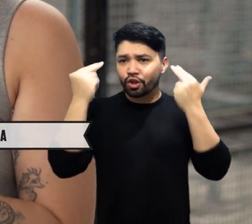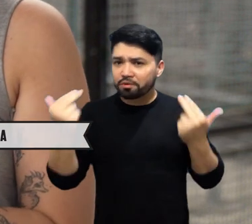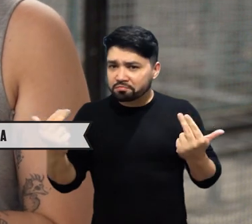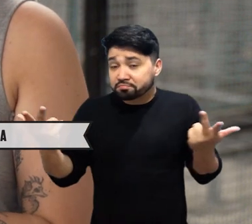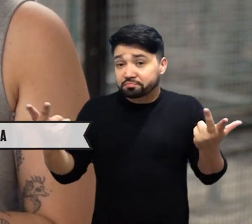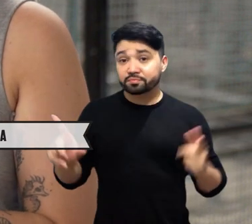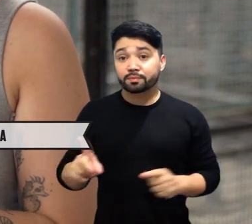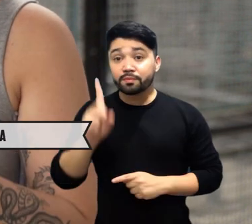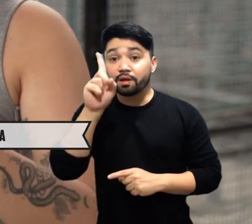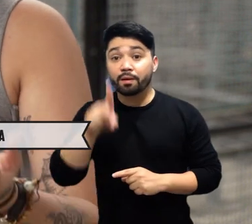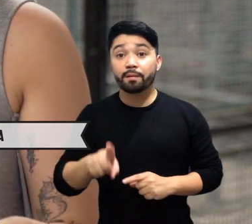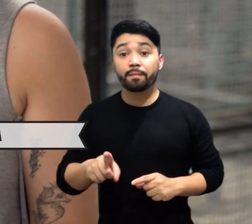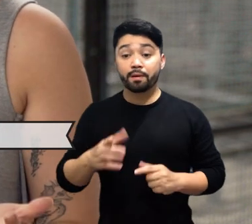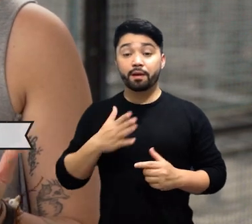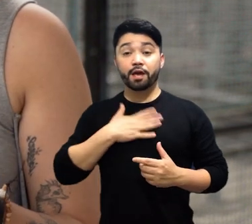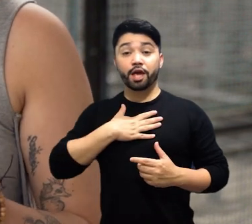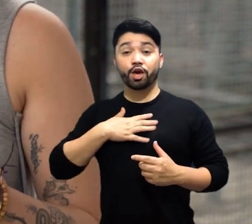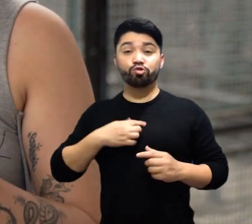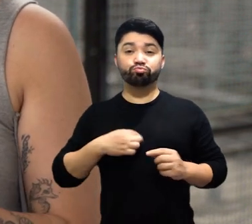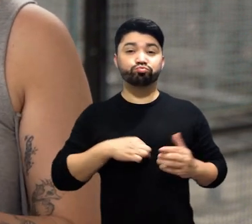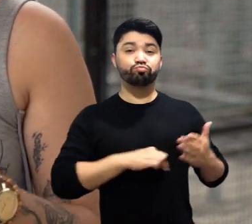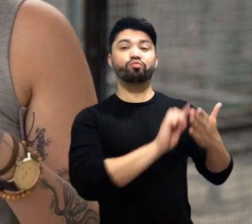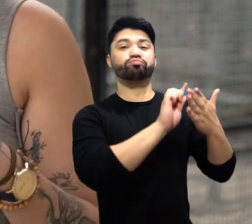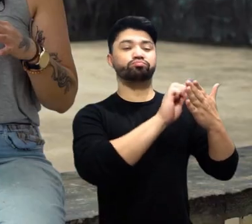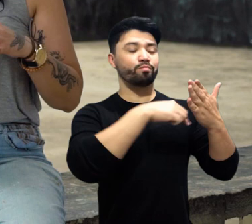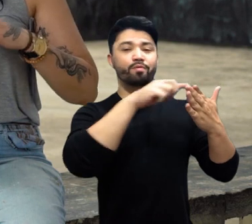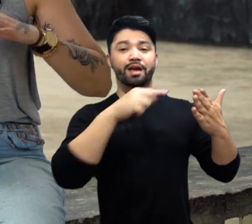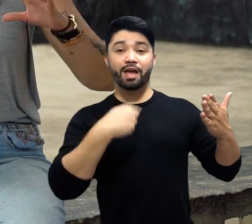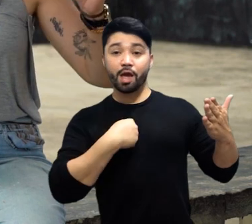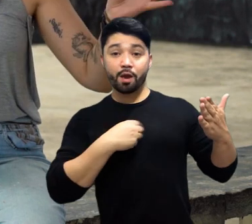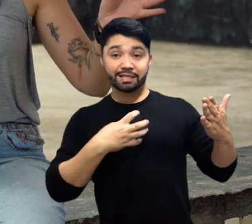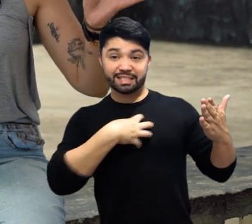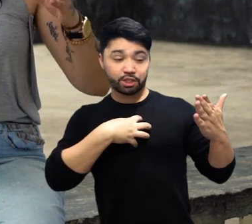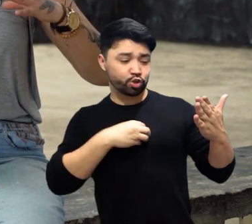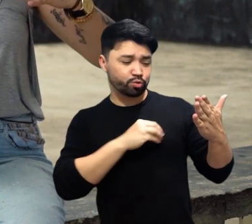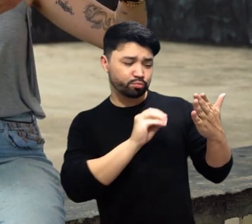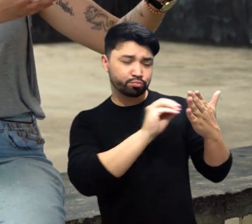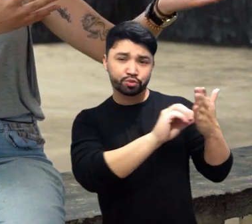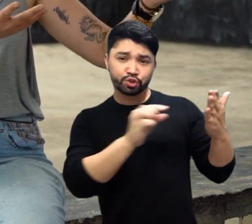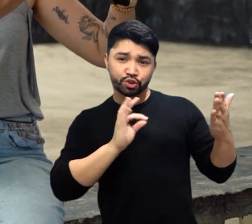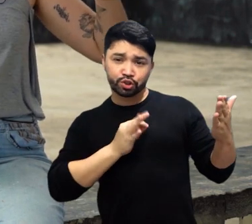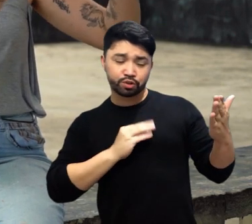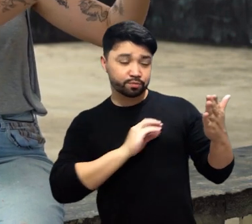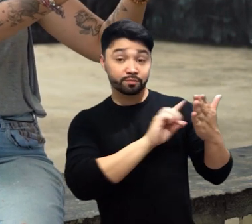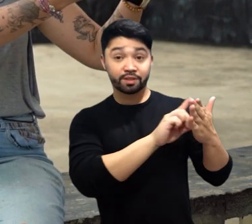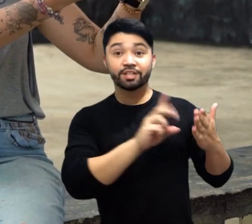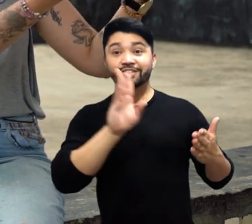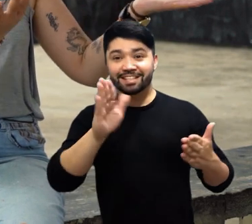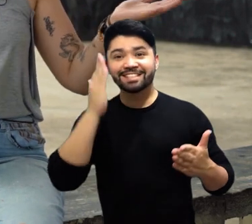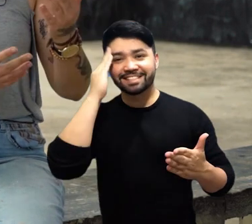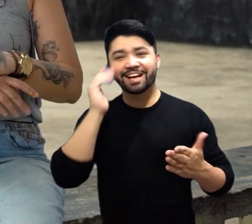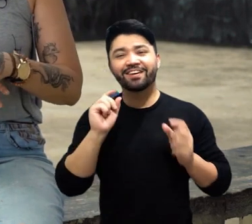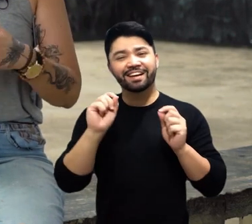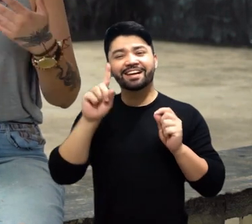assim, ele é uma extensão minha, né? Então eu acho que isso parte... É claro que quando você vê vai estar nítido o que